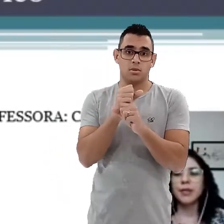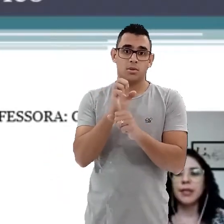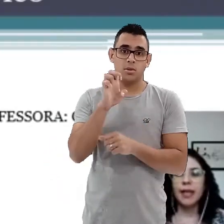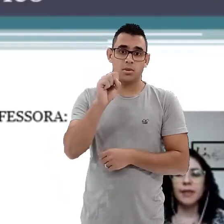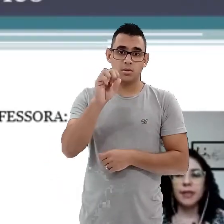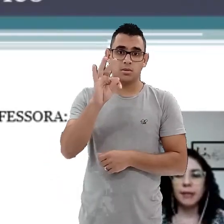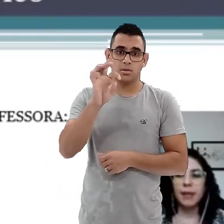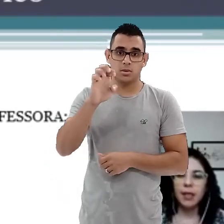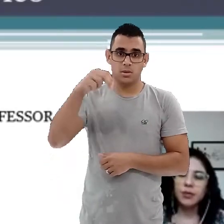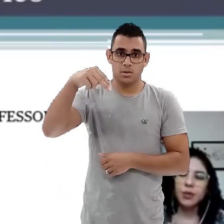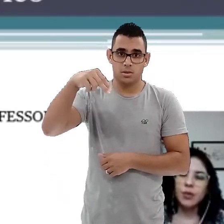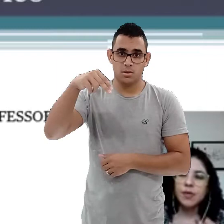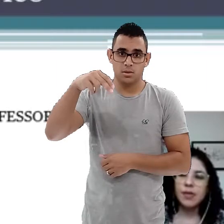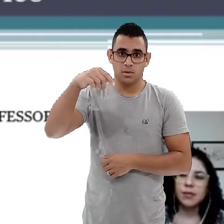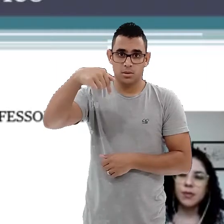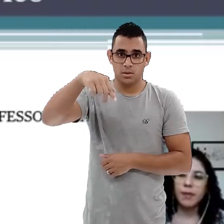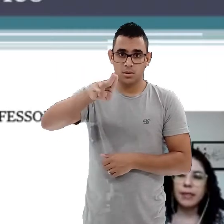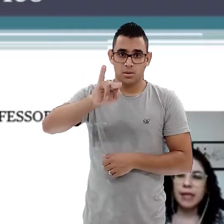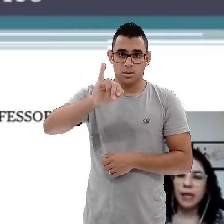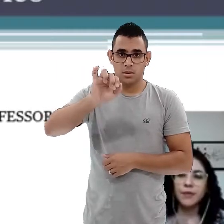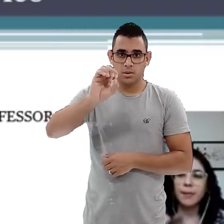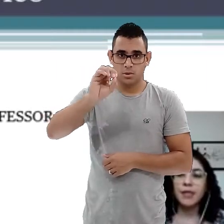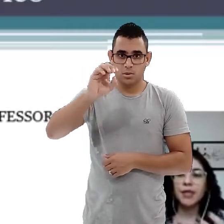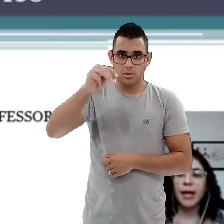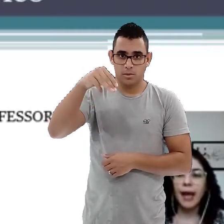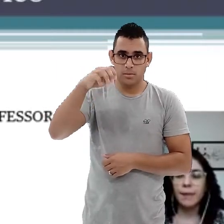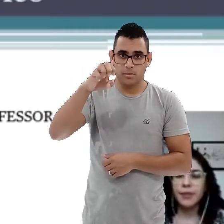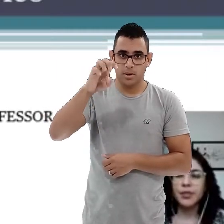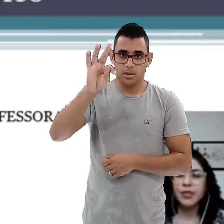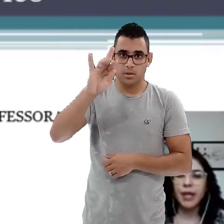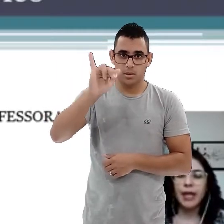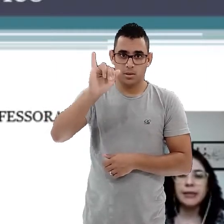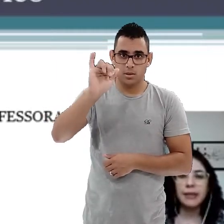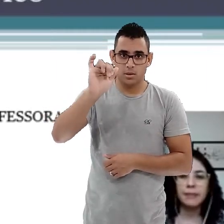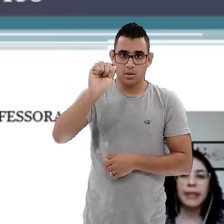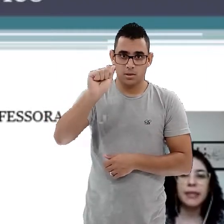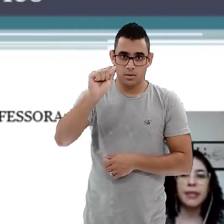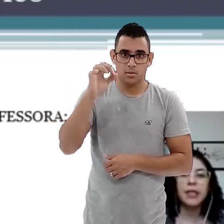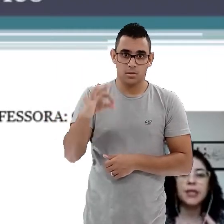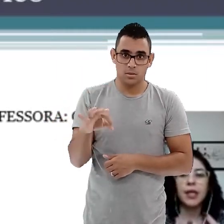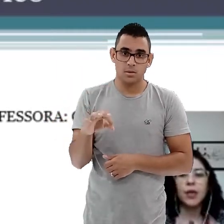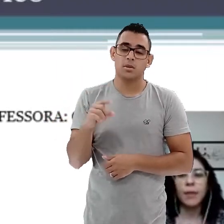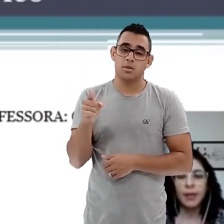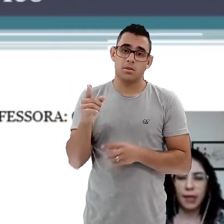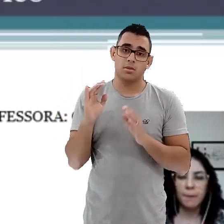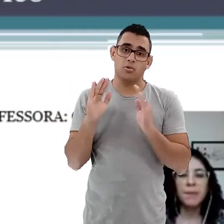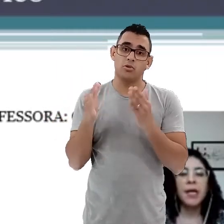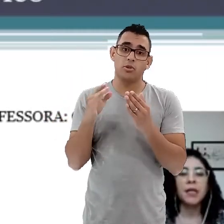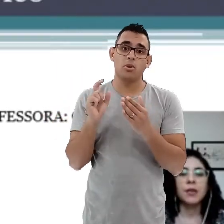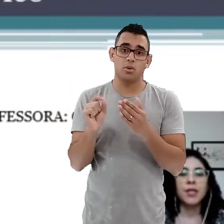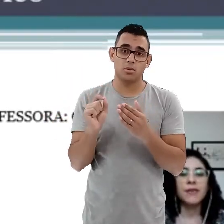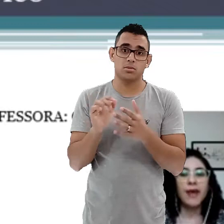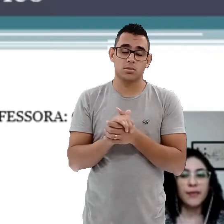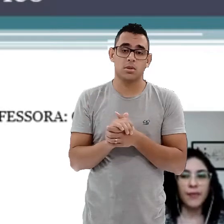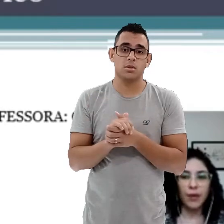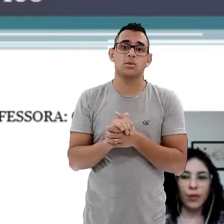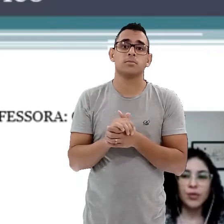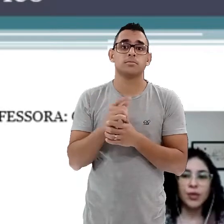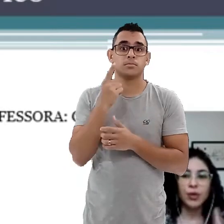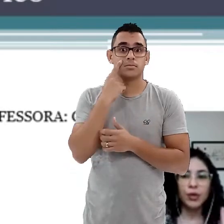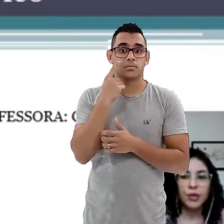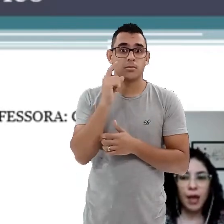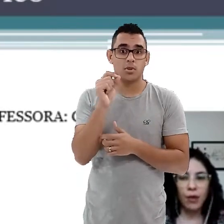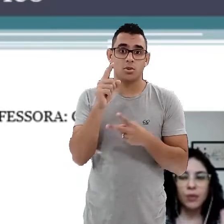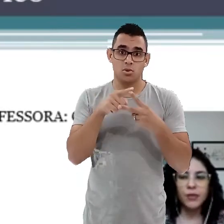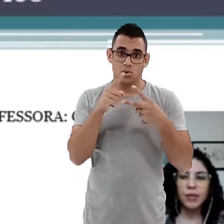Então a gente estava trabalhando todos os assuntos passados, foi para a gente chegar nessa parte de estequiometria. Então a gente vai ver